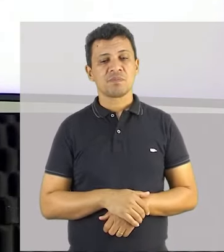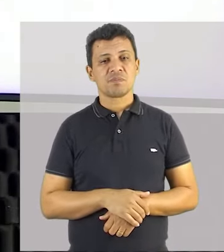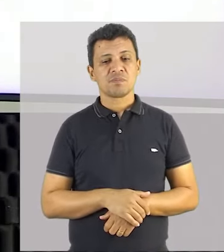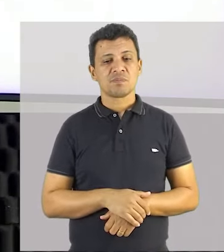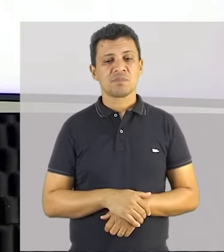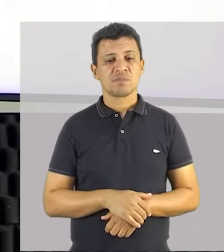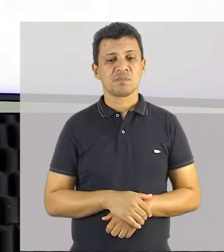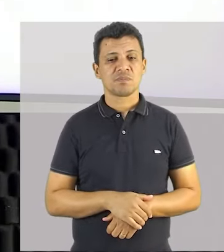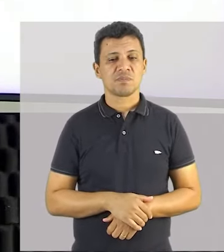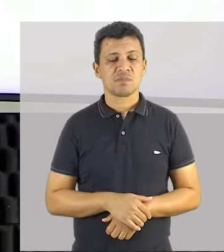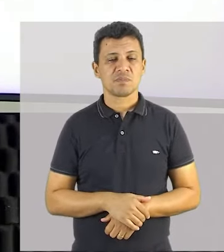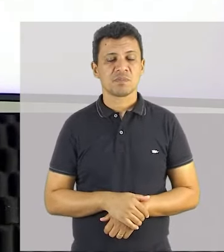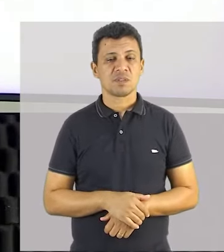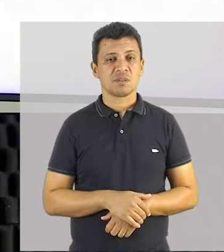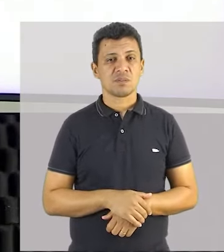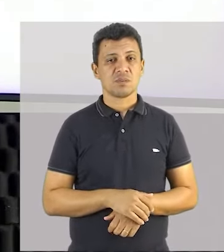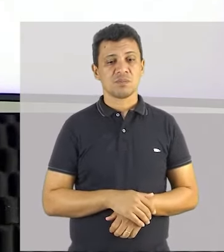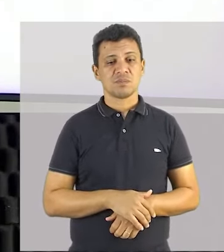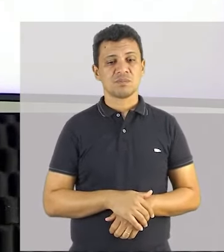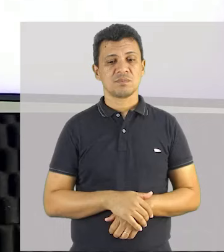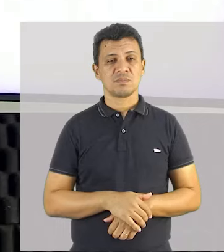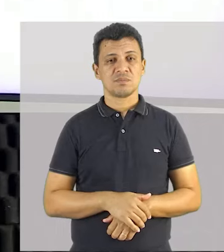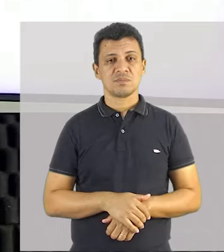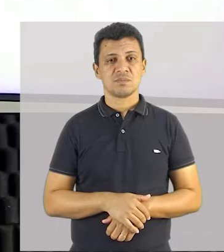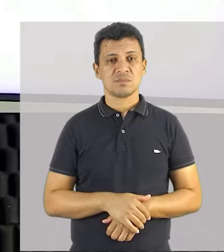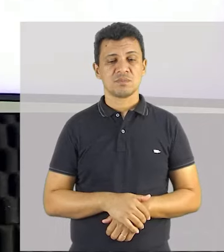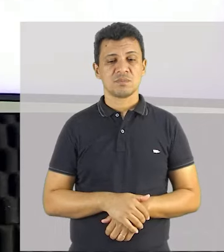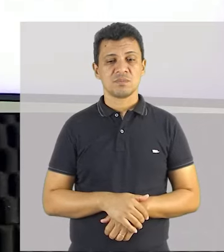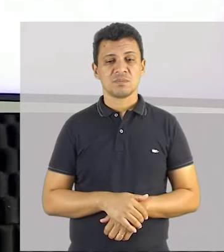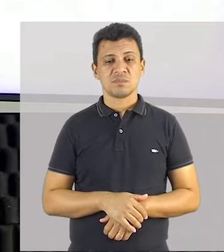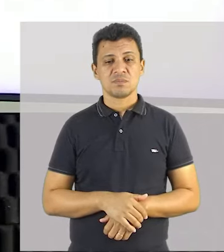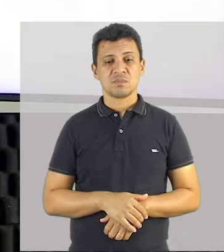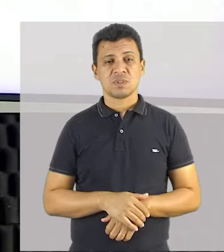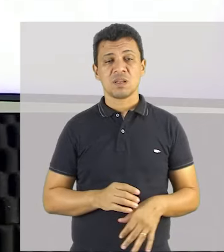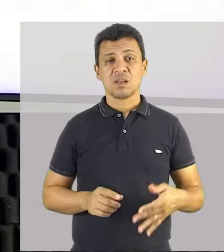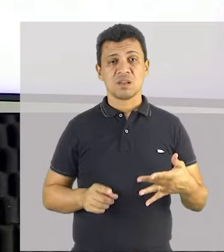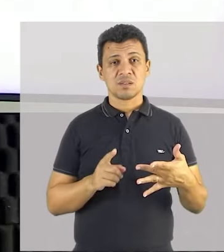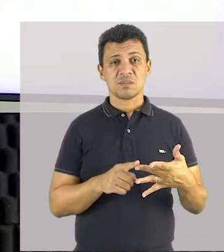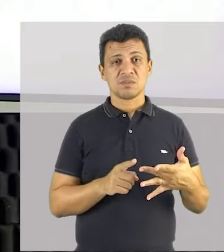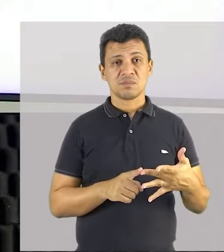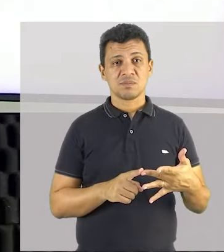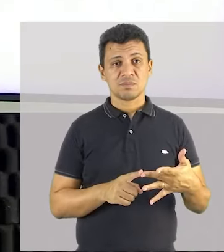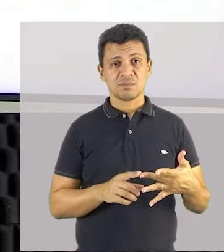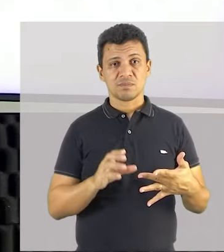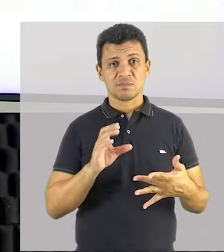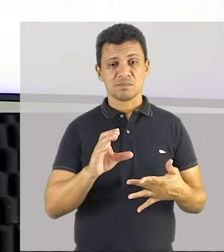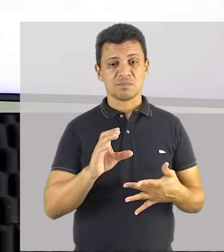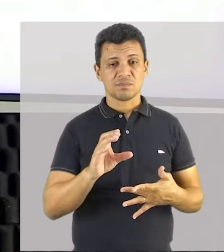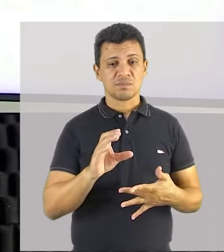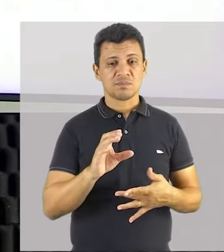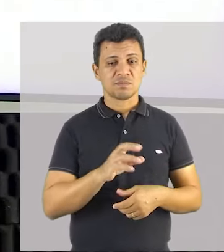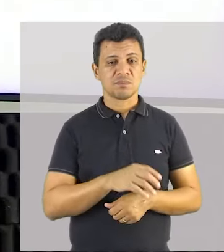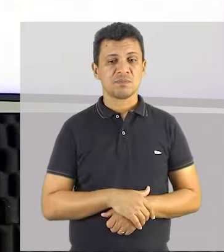distribuídos aqui no no eixo horizontal mas a letra C fala que